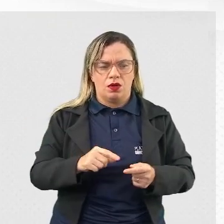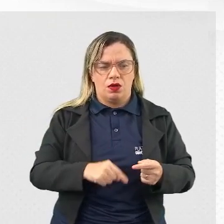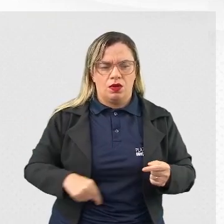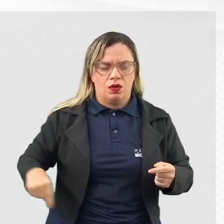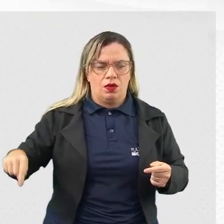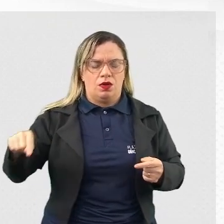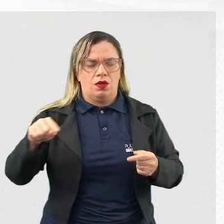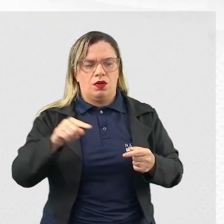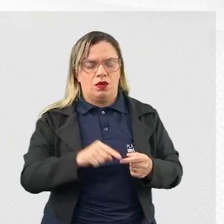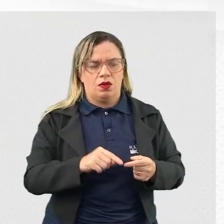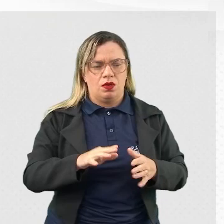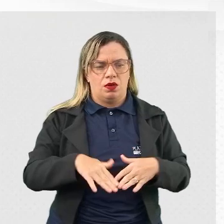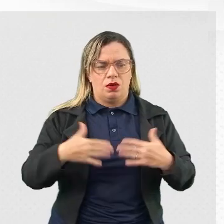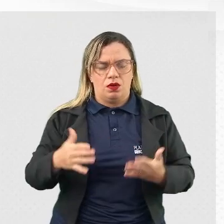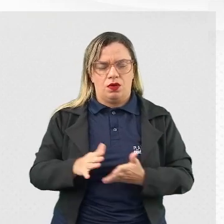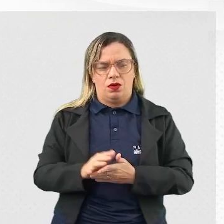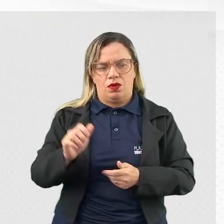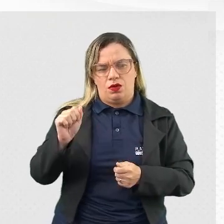uma volta ao redor